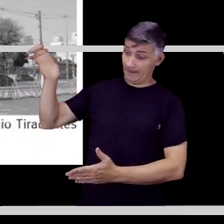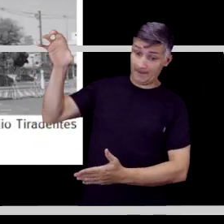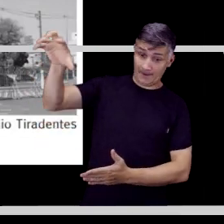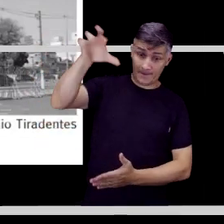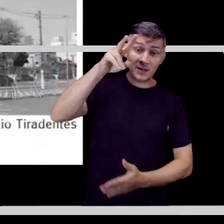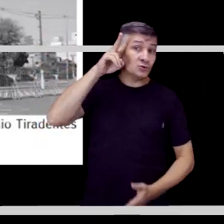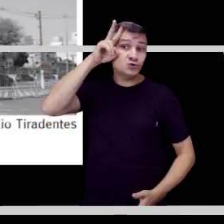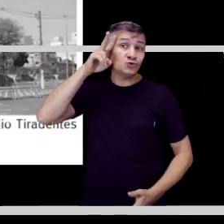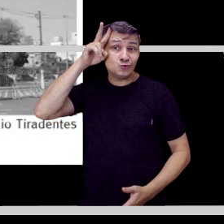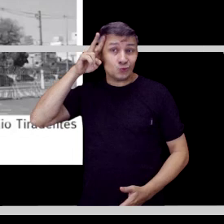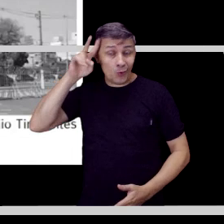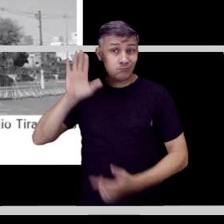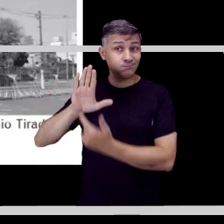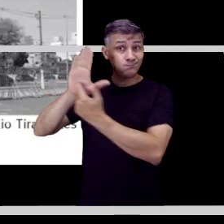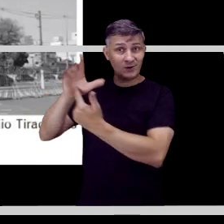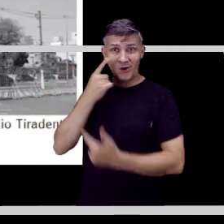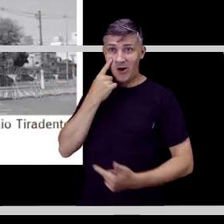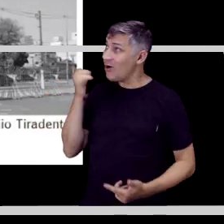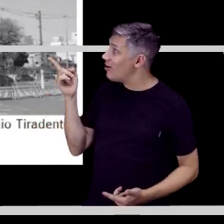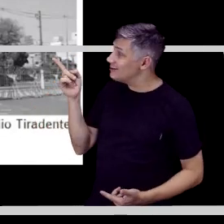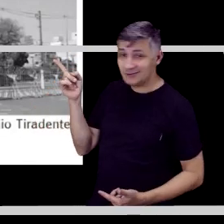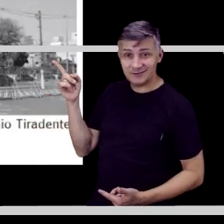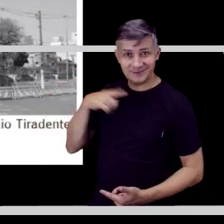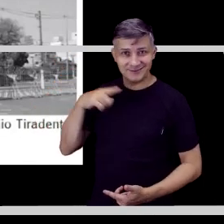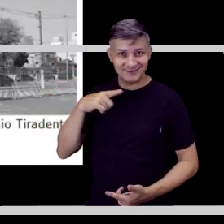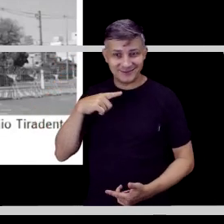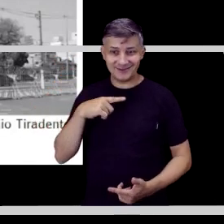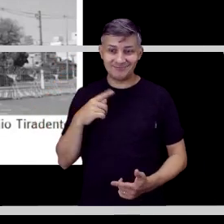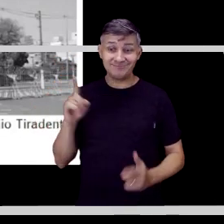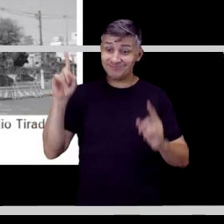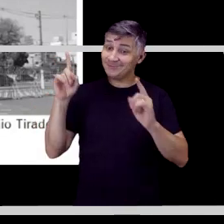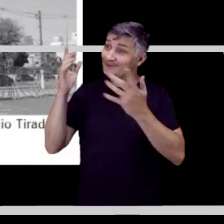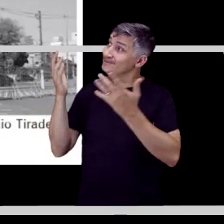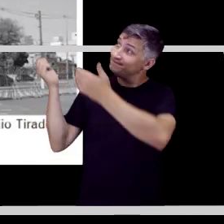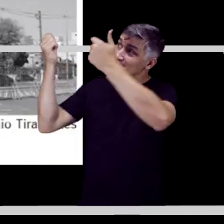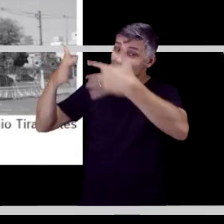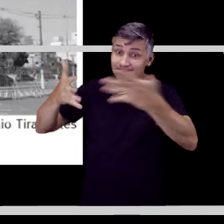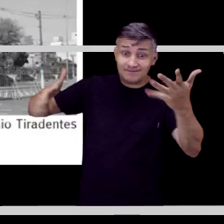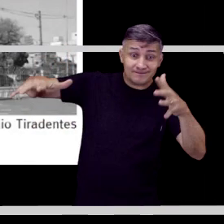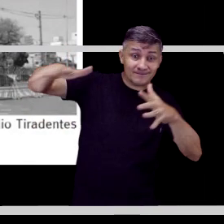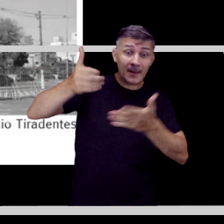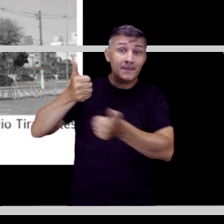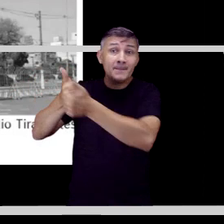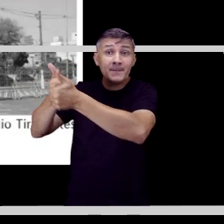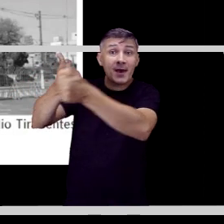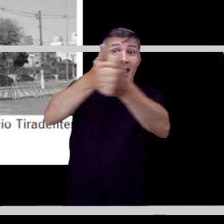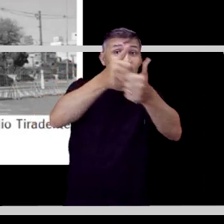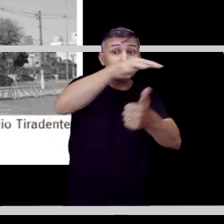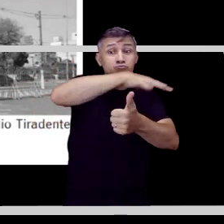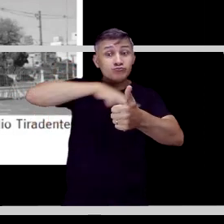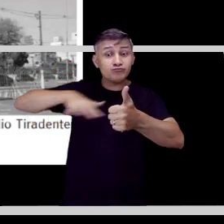camadas históricas, né? Então, essa imagem que a gente está vendo fala um pouco dessa envoltória e de todos